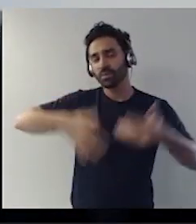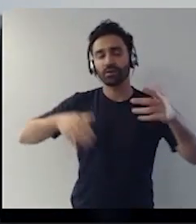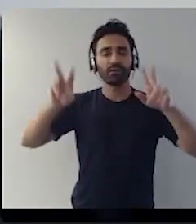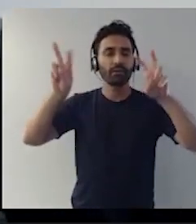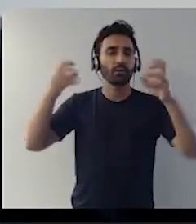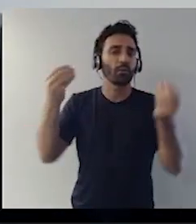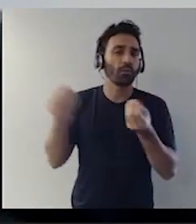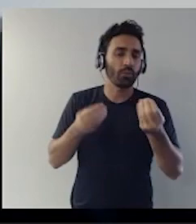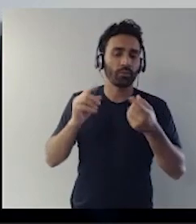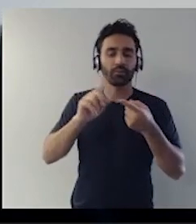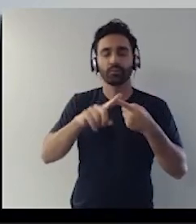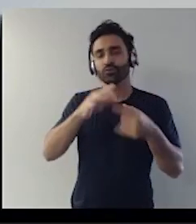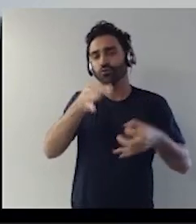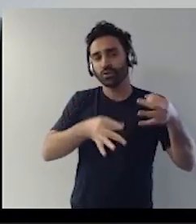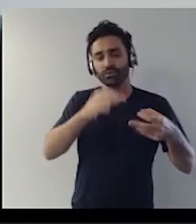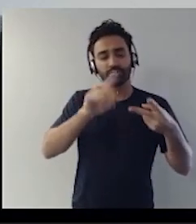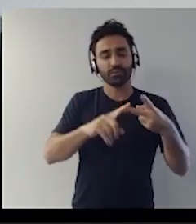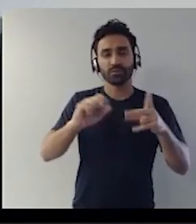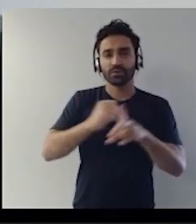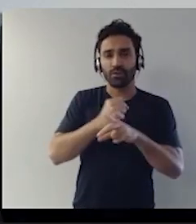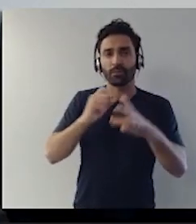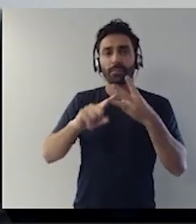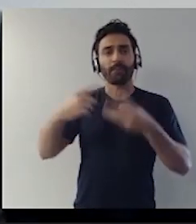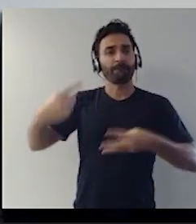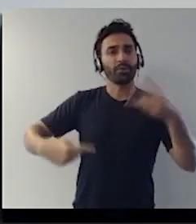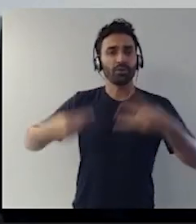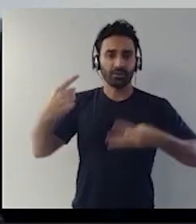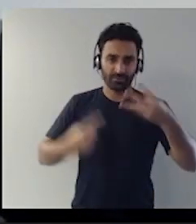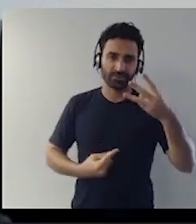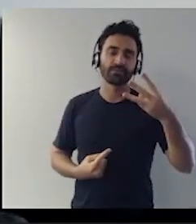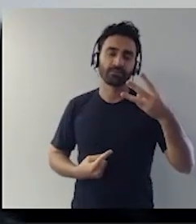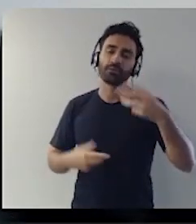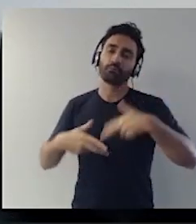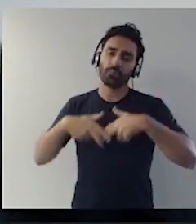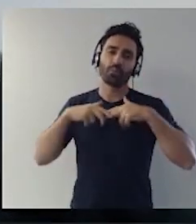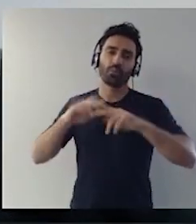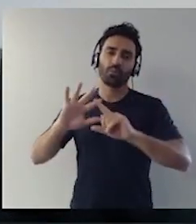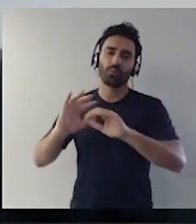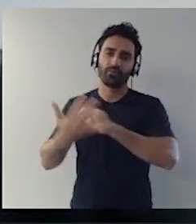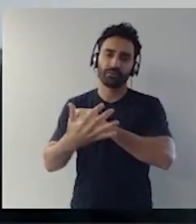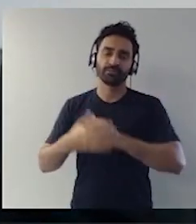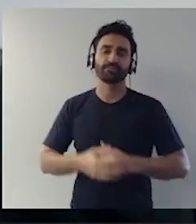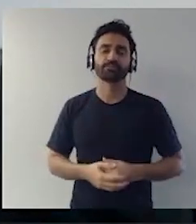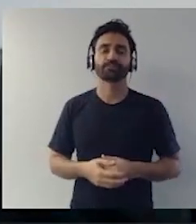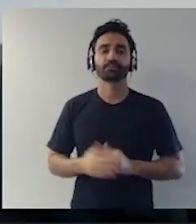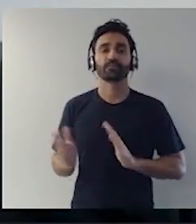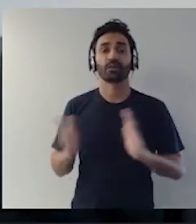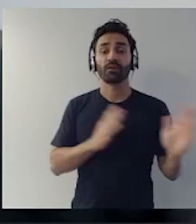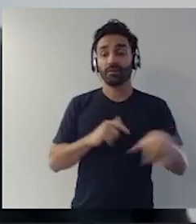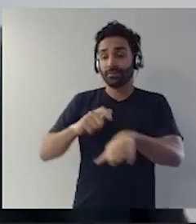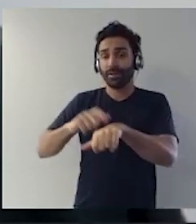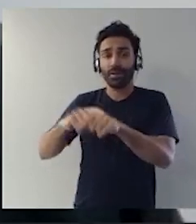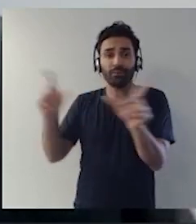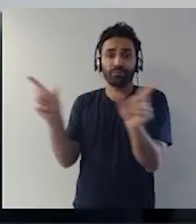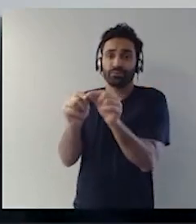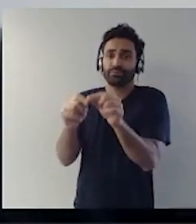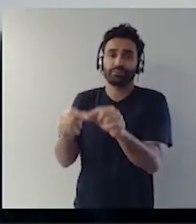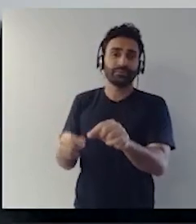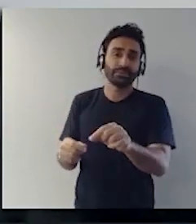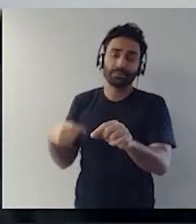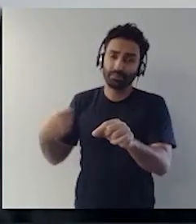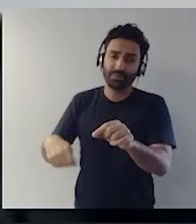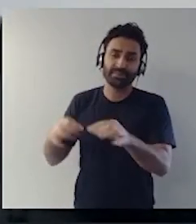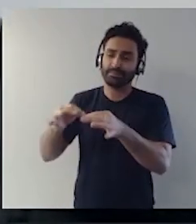jurídicas, sociais, políticas, né, da pandemia da Covid-19. O nosso tempo é muito curto e há muito